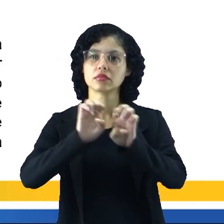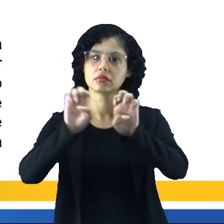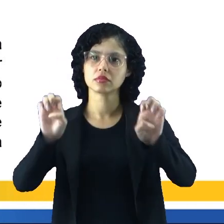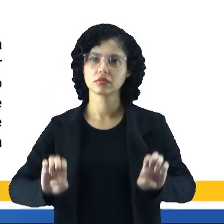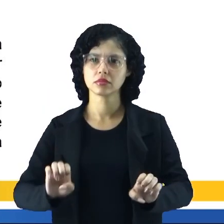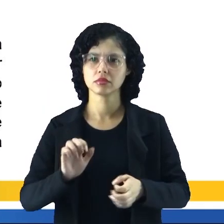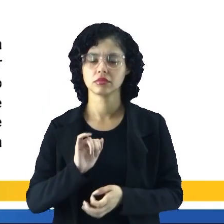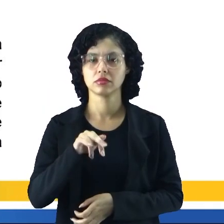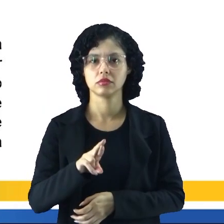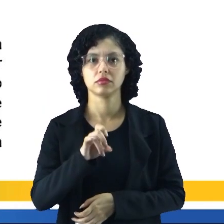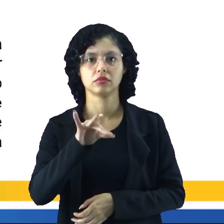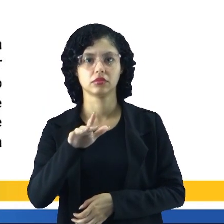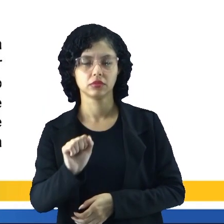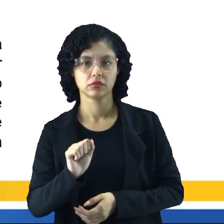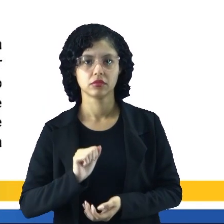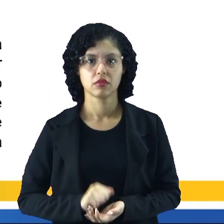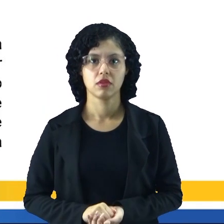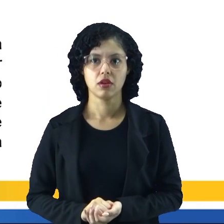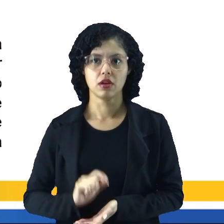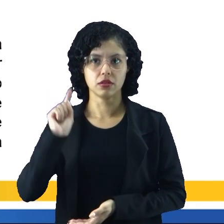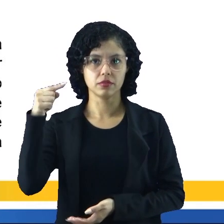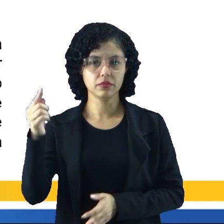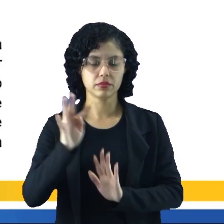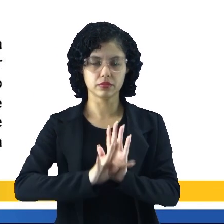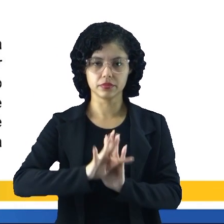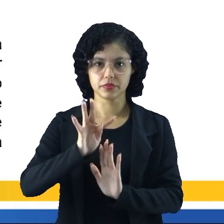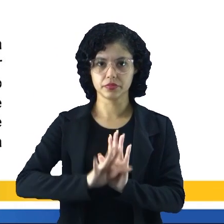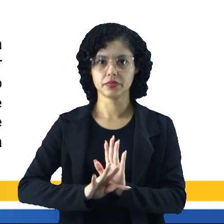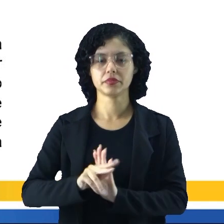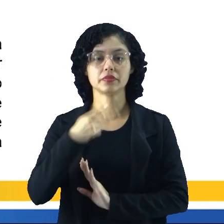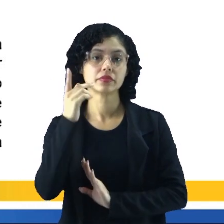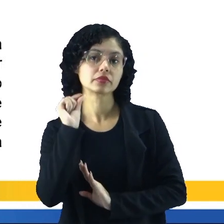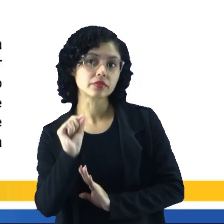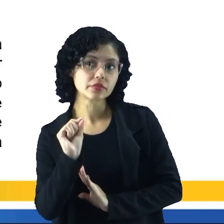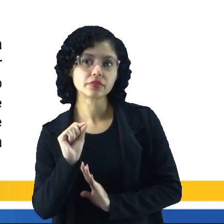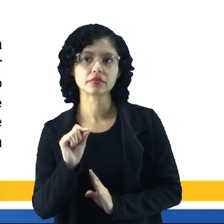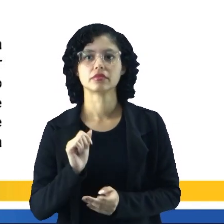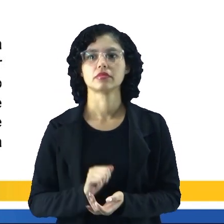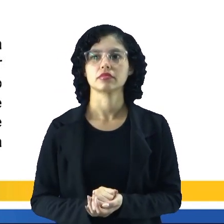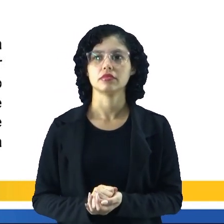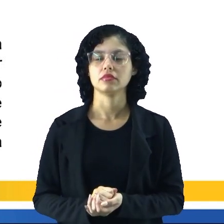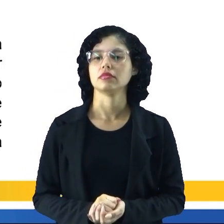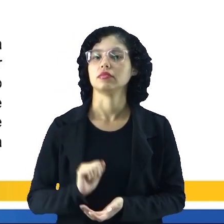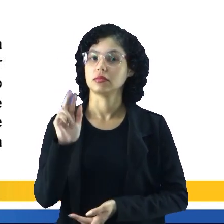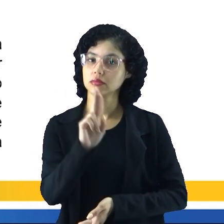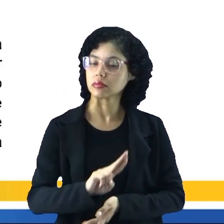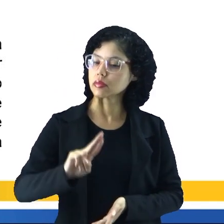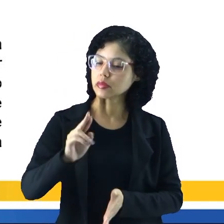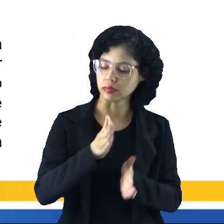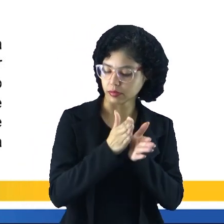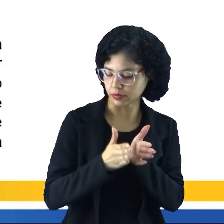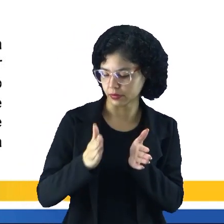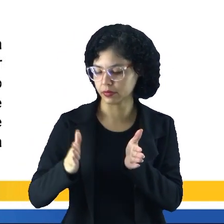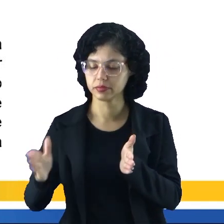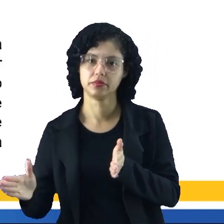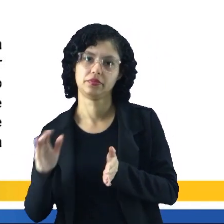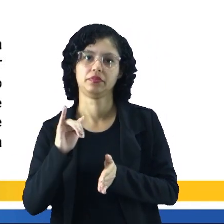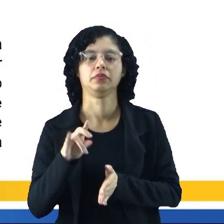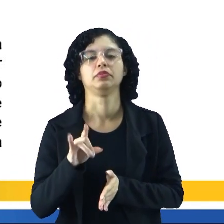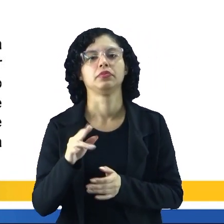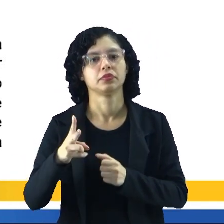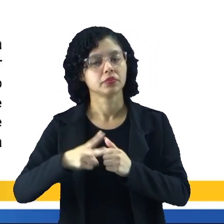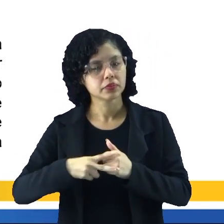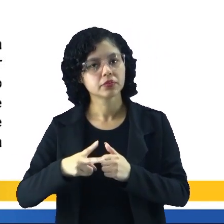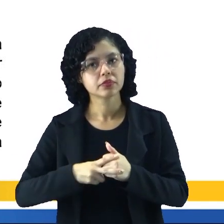estruturas injuntivas então ali no texto né ele vai dizer o que o cartaz ele utiliza sequências injuntivas como